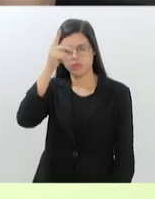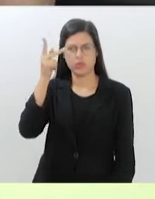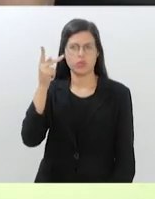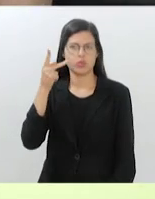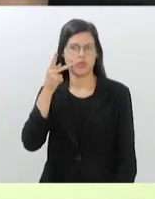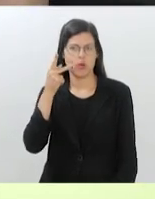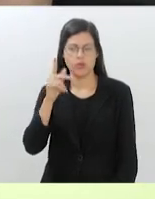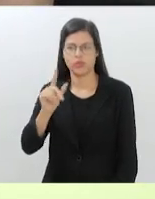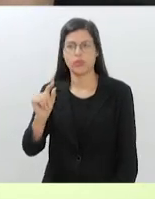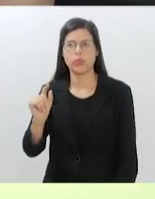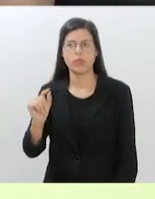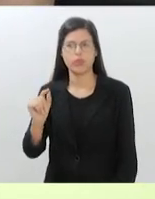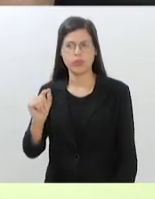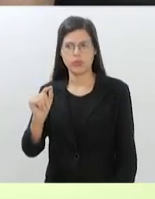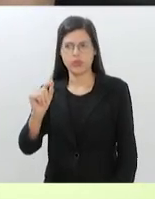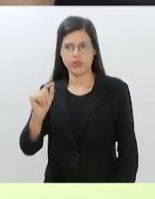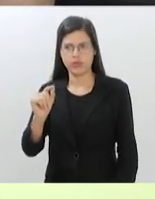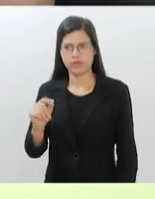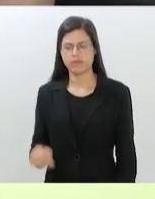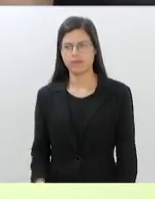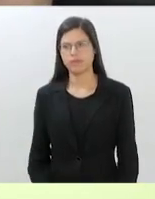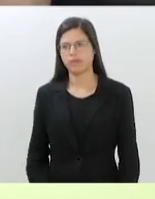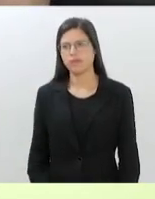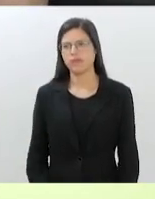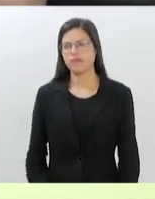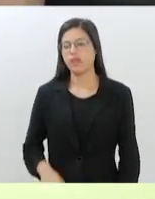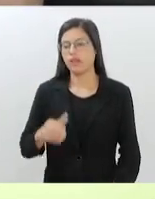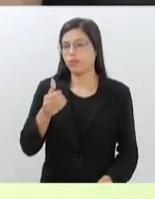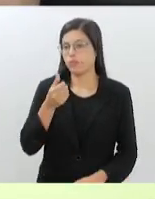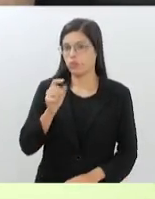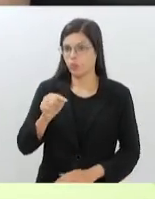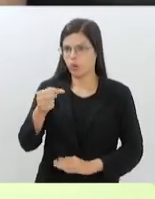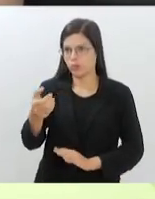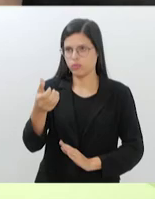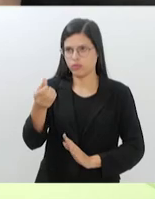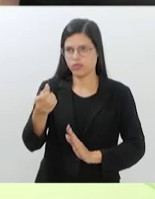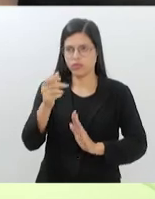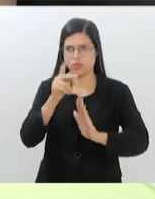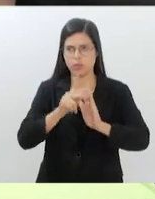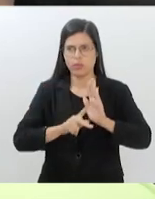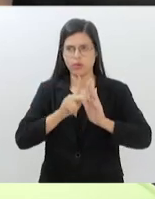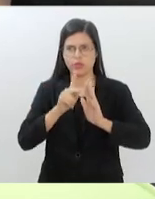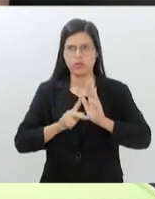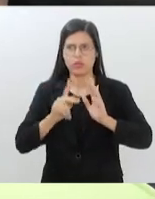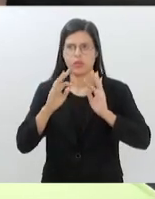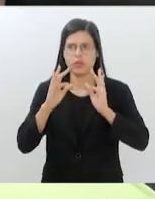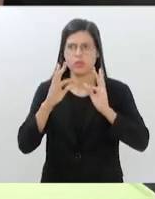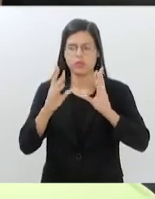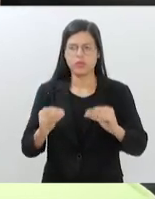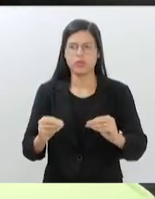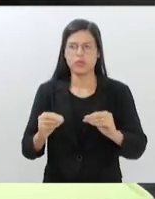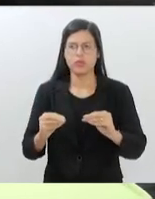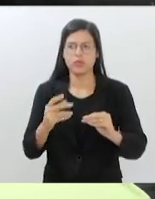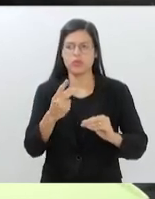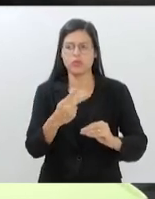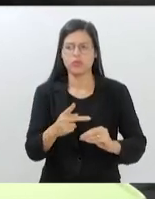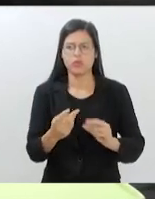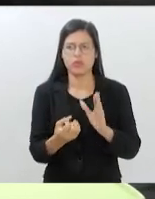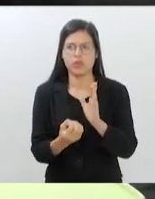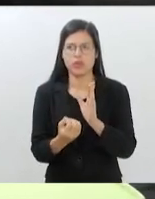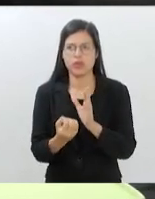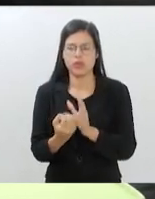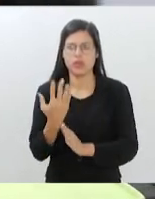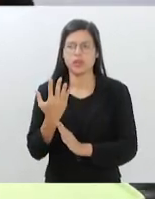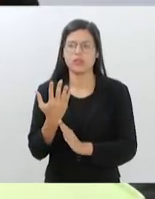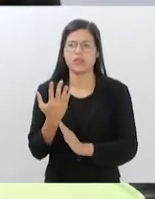seguinte os próximos seis projetos são todos de vossa autoria embora